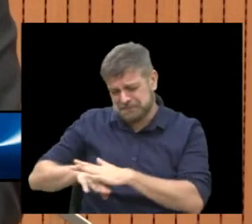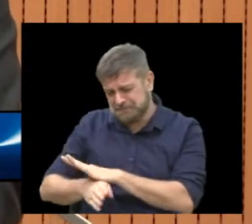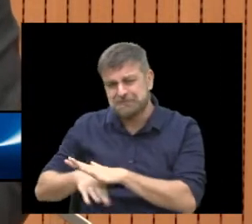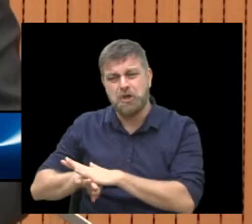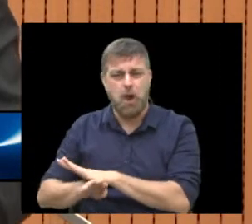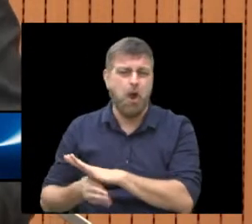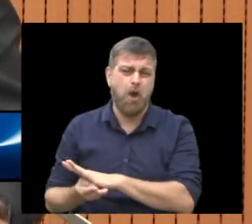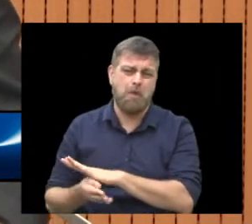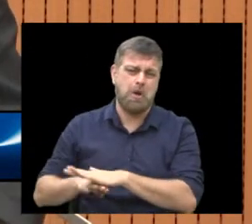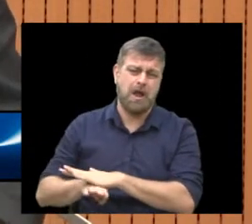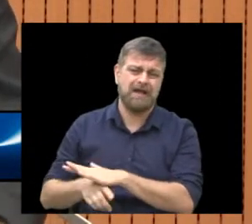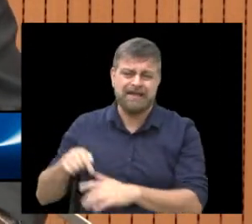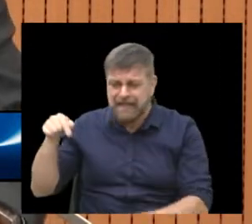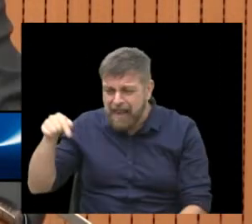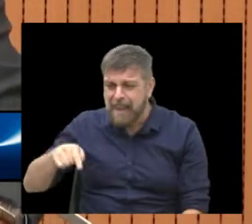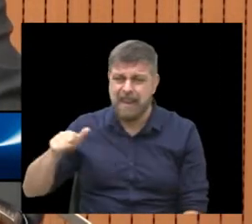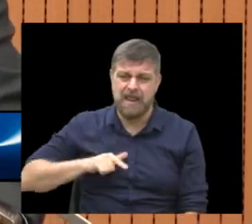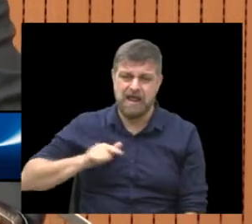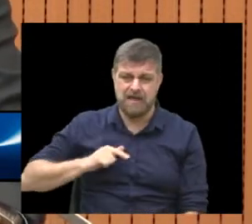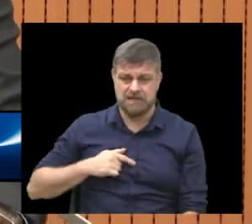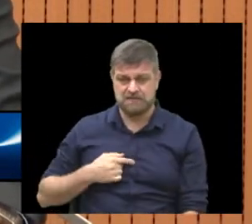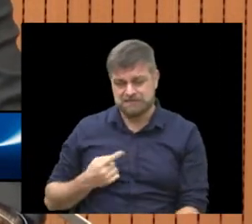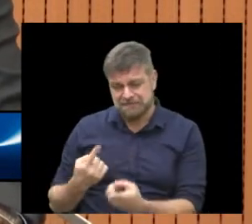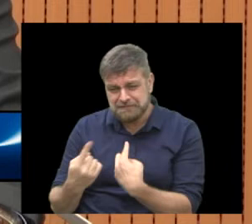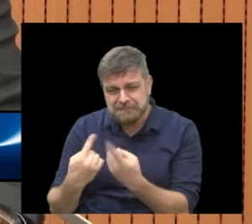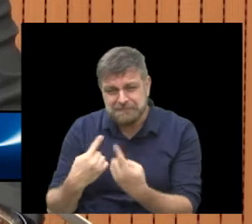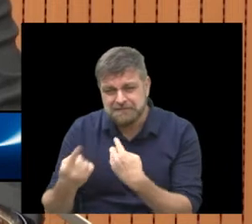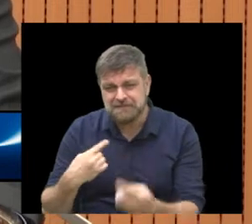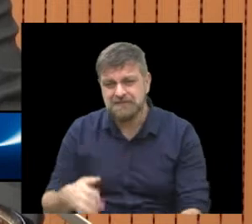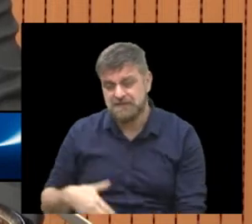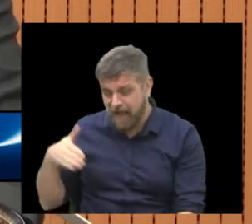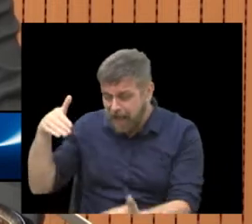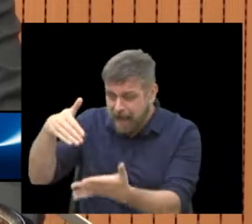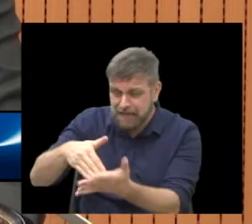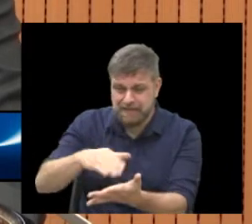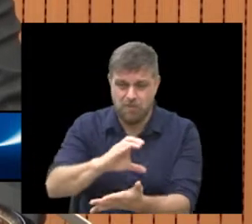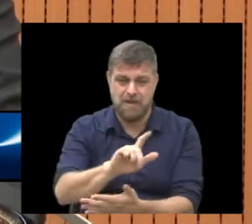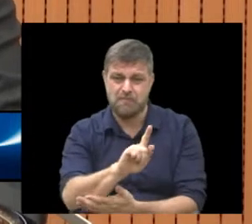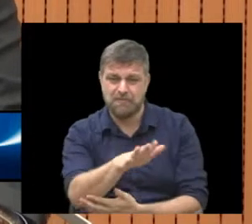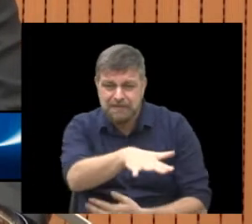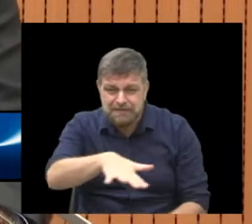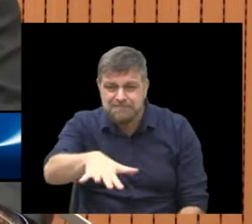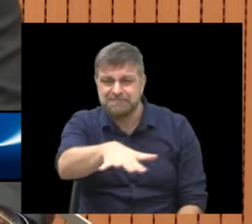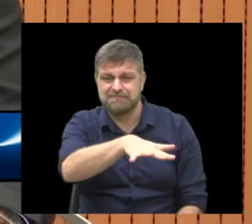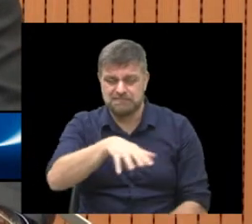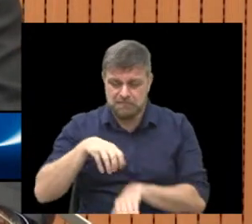trânsito das regiões aí, entre o Ouro Verde e o Campo Grande. Então, eu